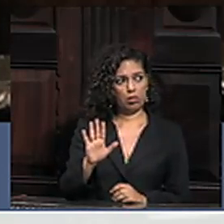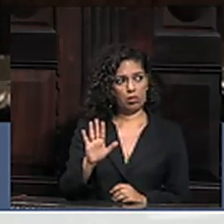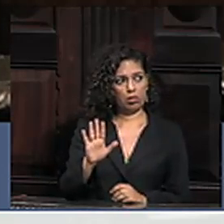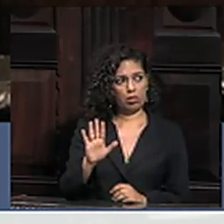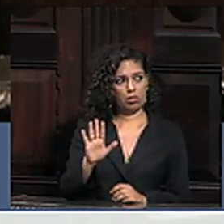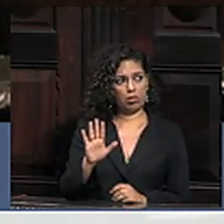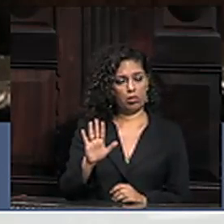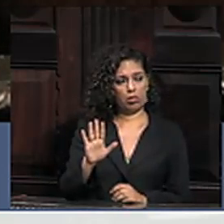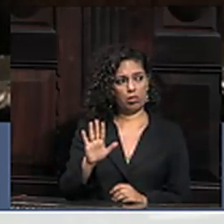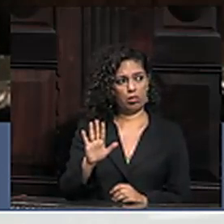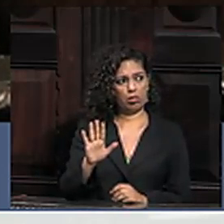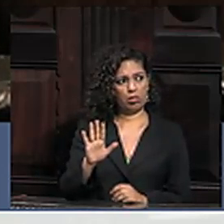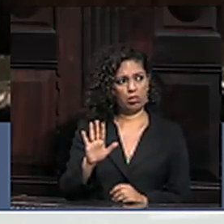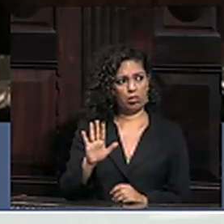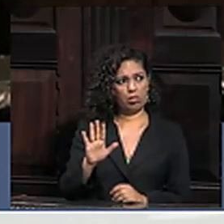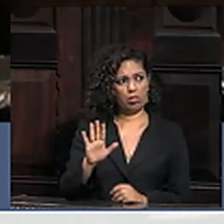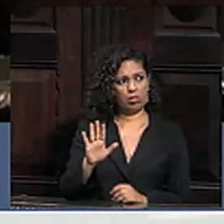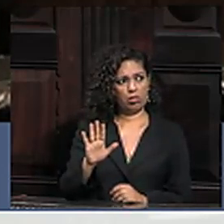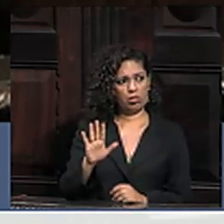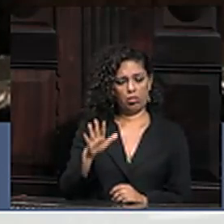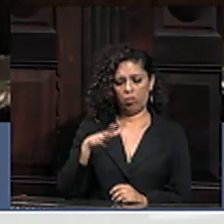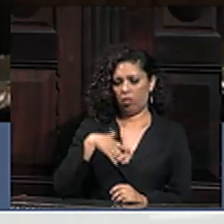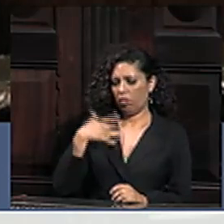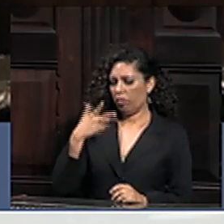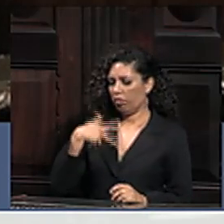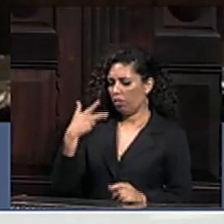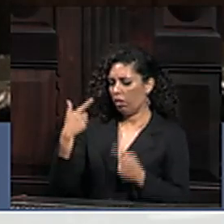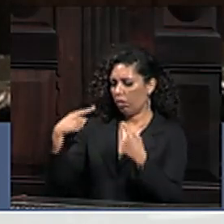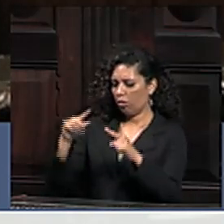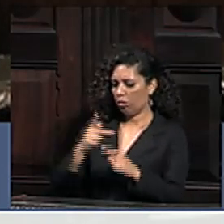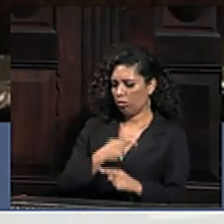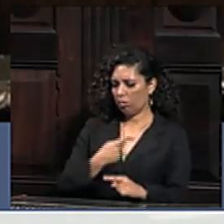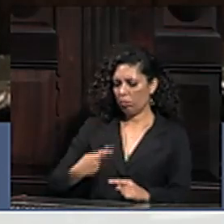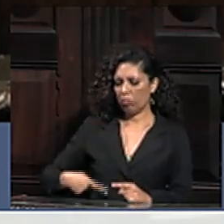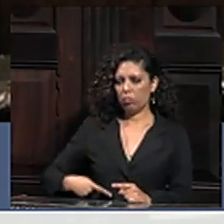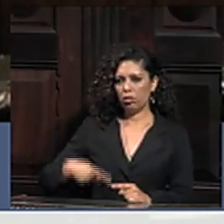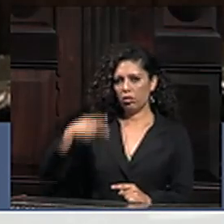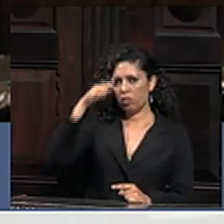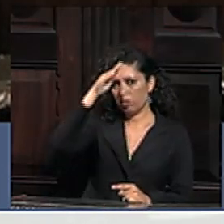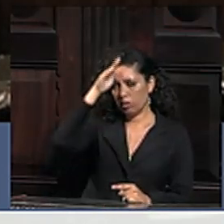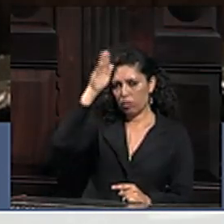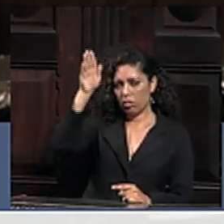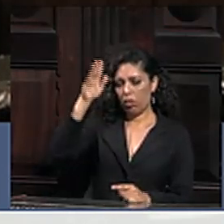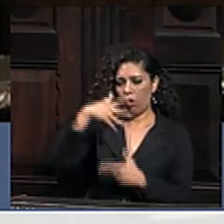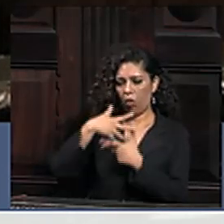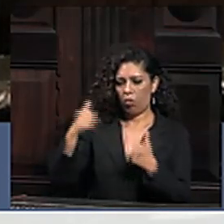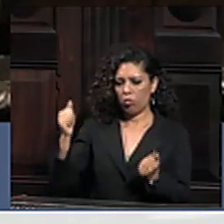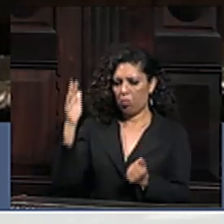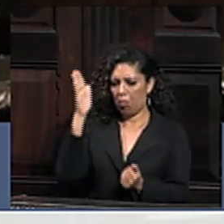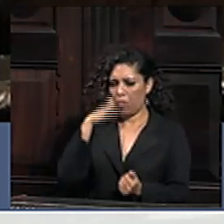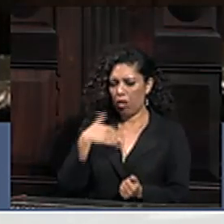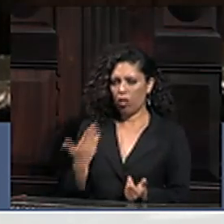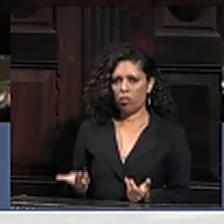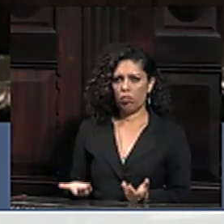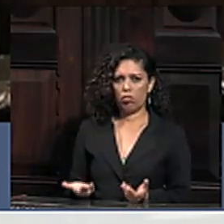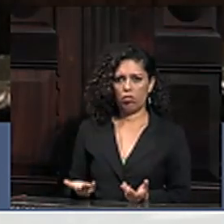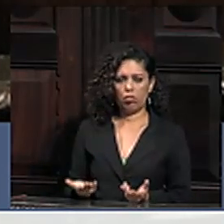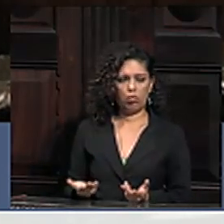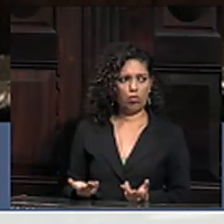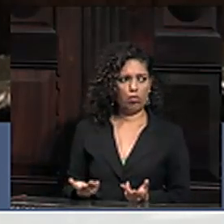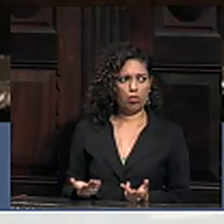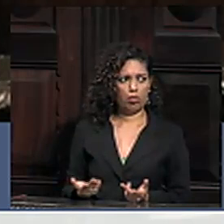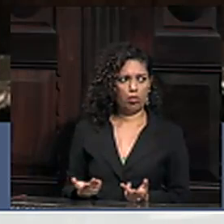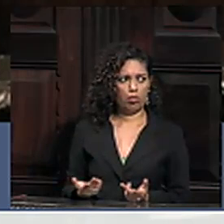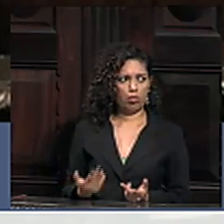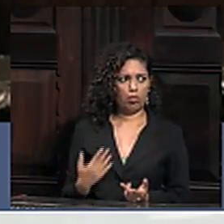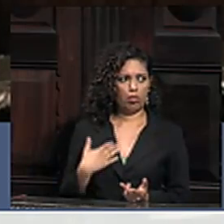atribuir ao presidente eleito a alcunha ou a adjetivação que